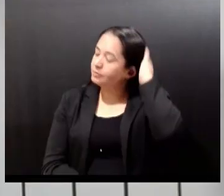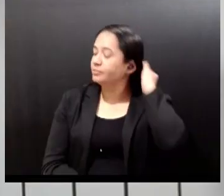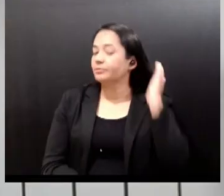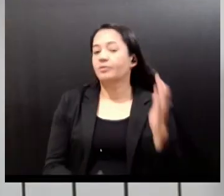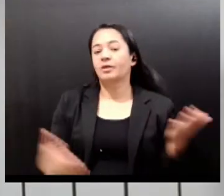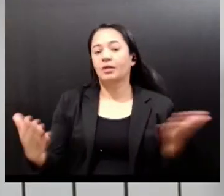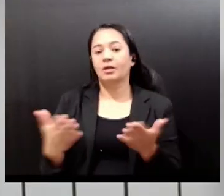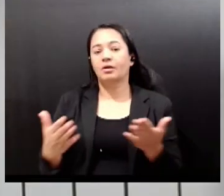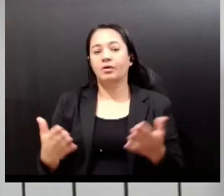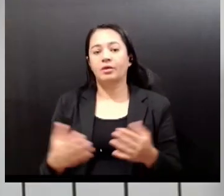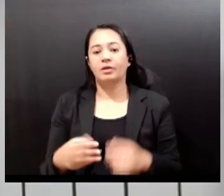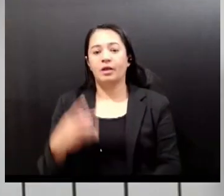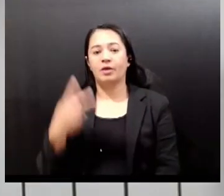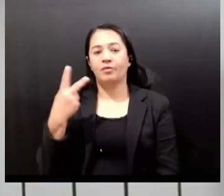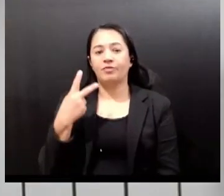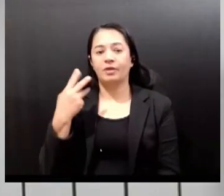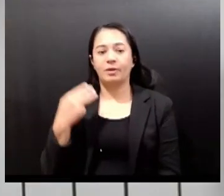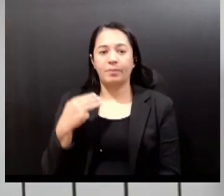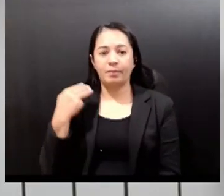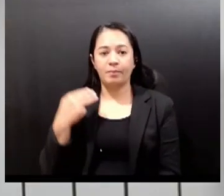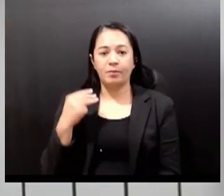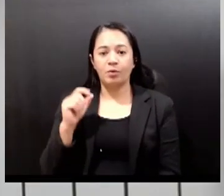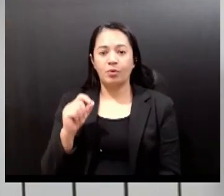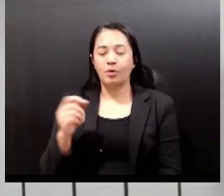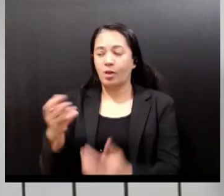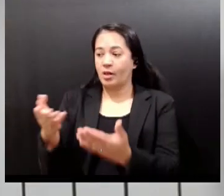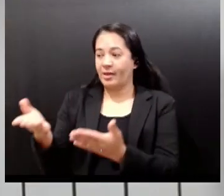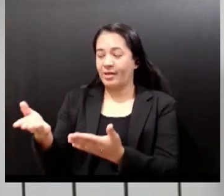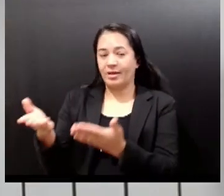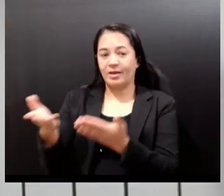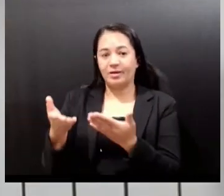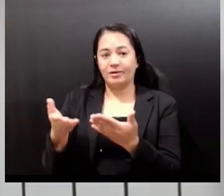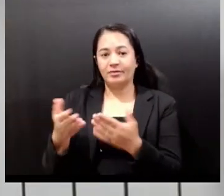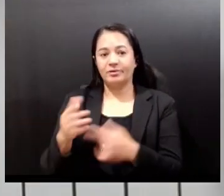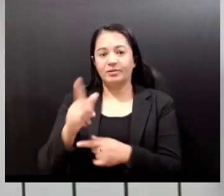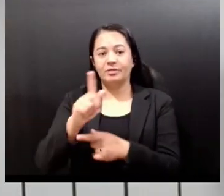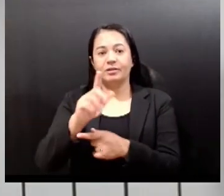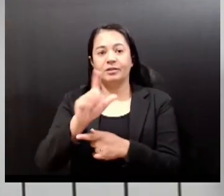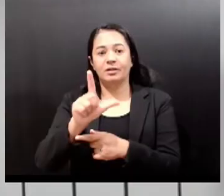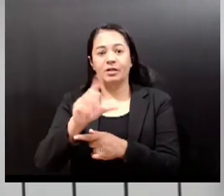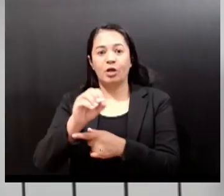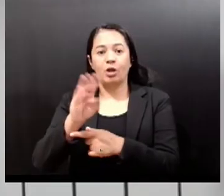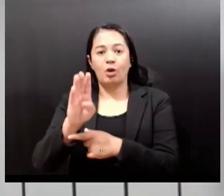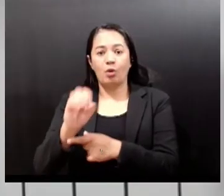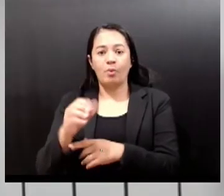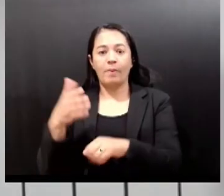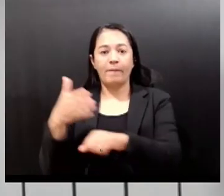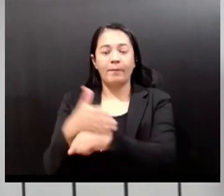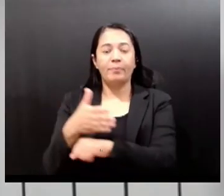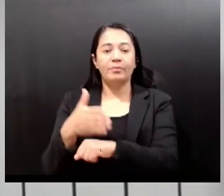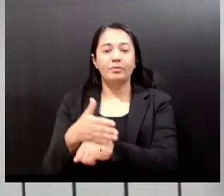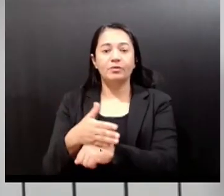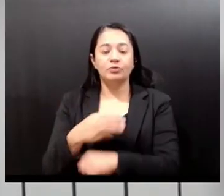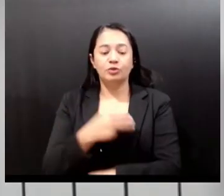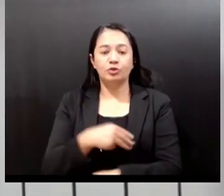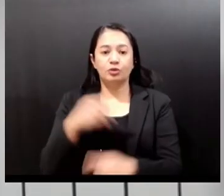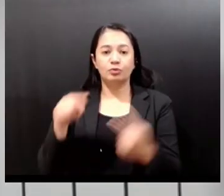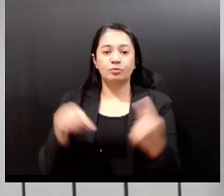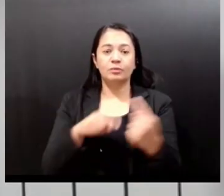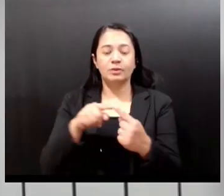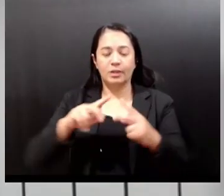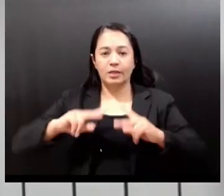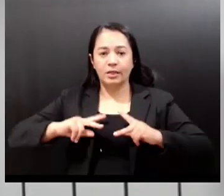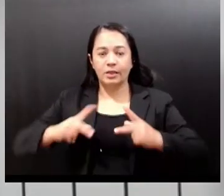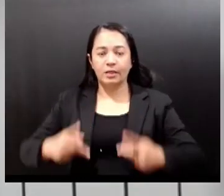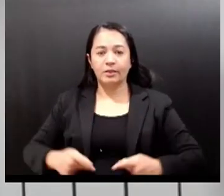Conte recebeu um convite da Global Simud Flotilha para fazer parte de uma missão humanitária